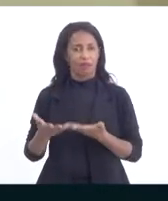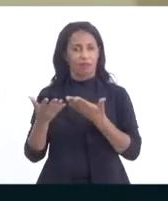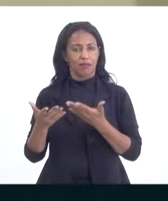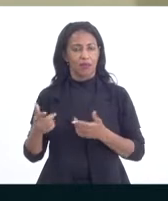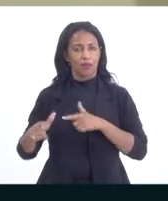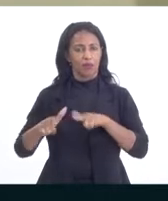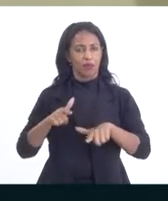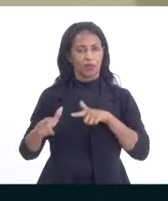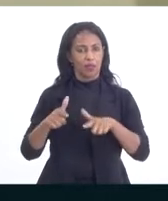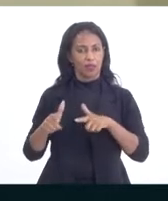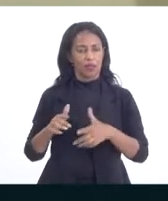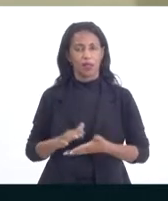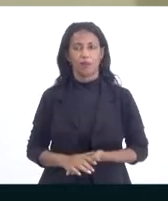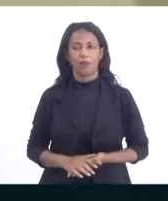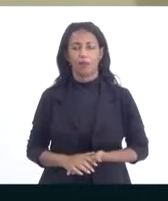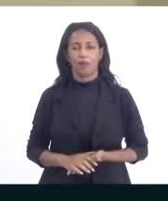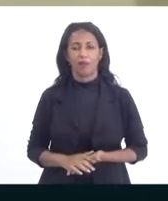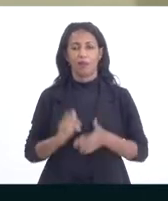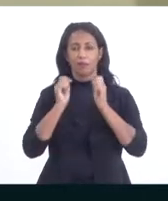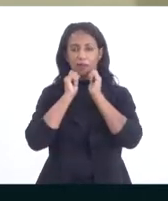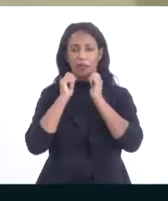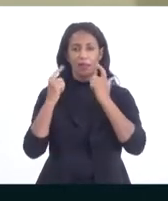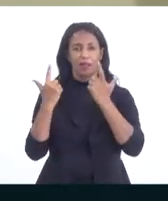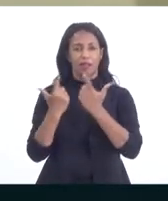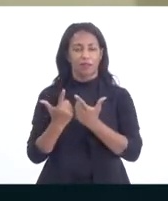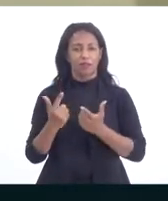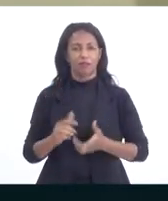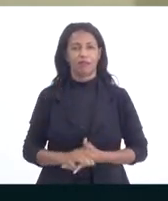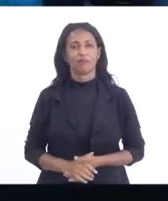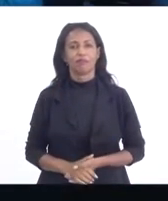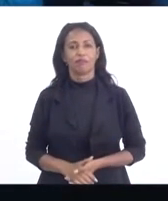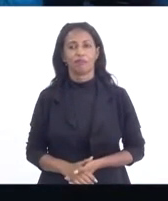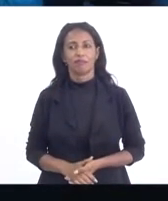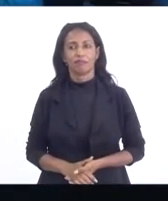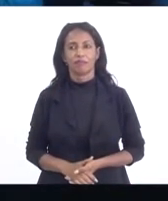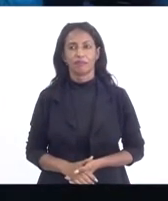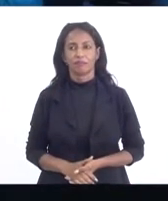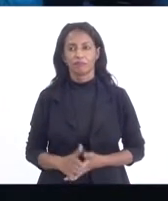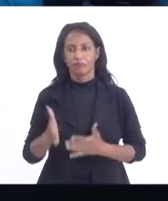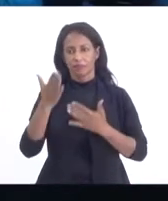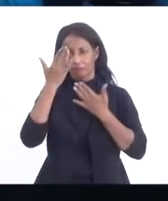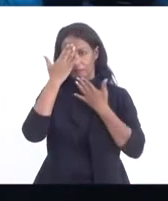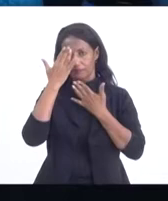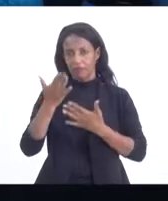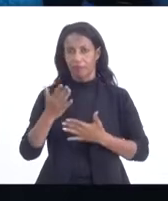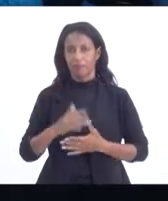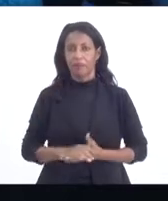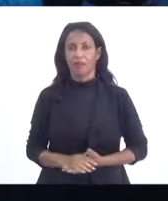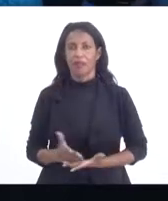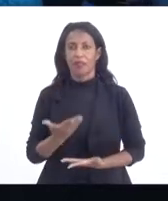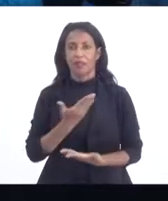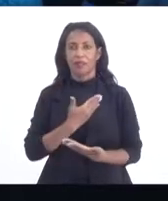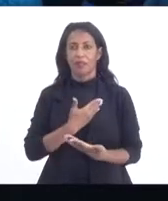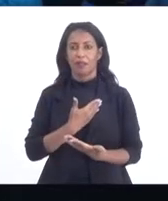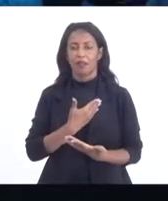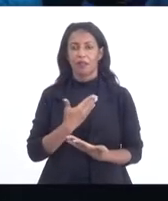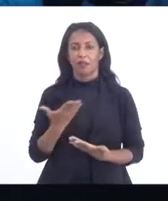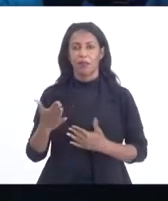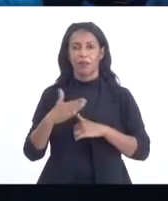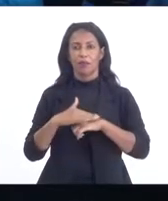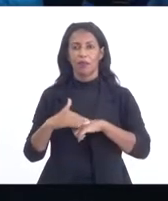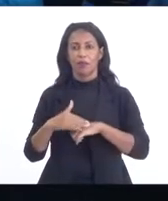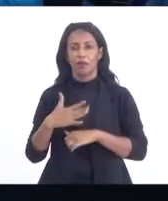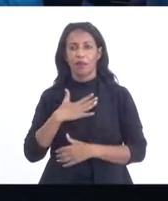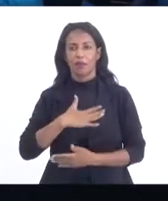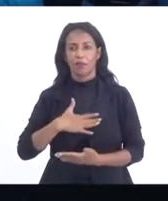por esse trabalho belo que faz na Assembleia Legislativa do estado. Obrigado, agora, querido amigo, obrigado pelo carinho,